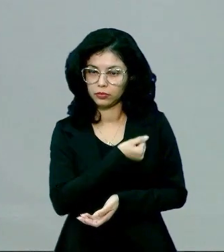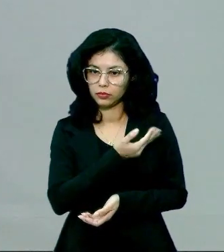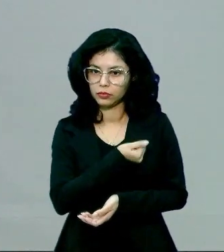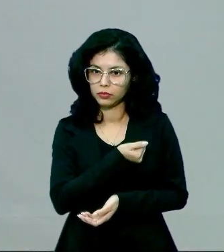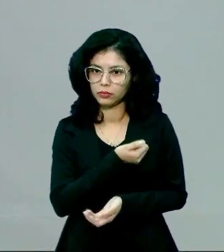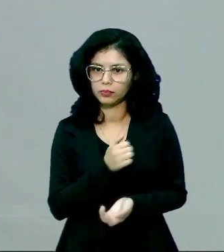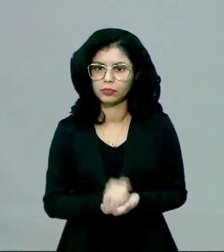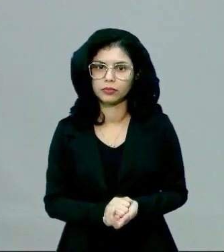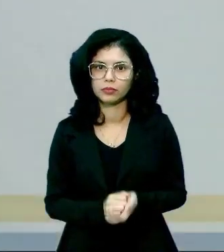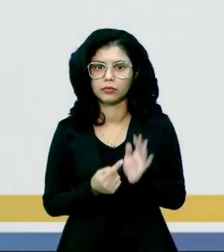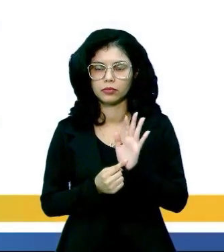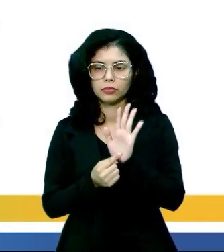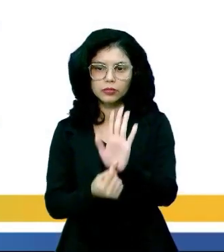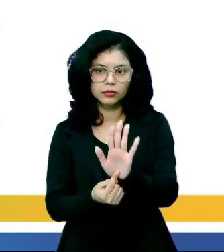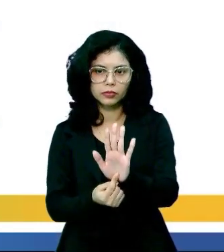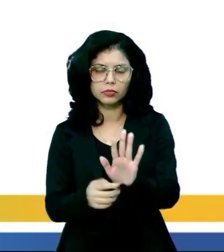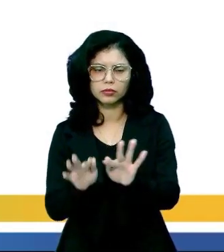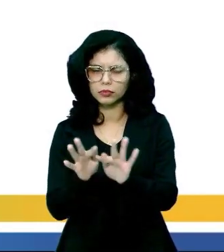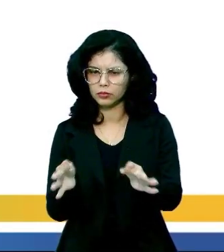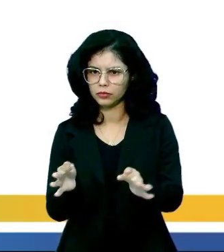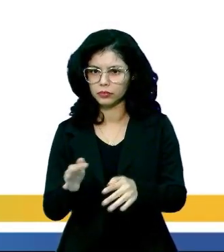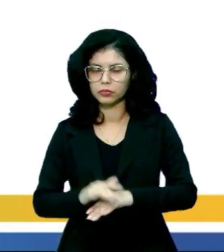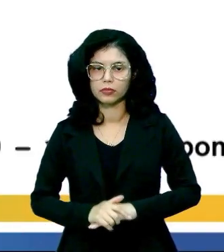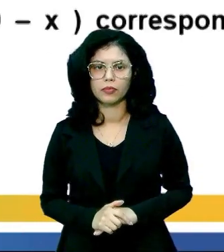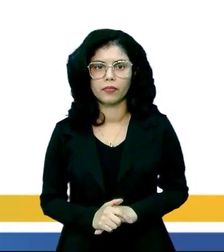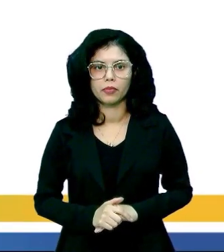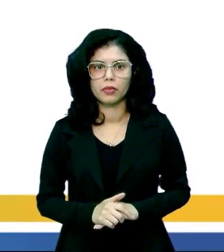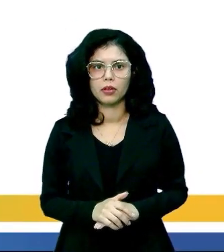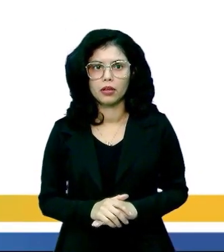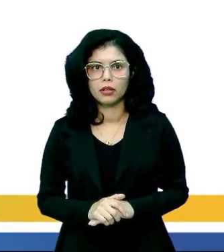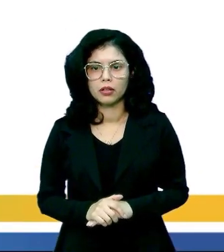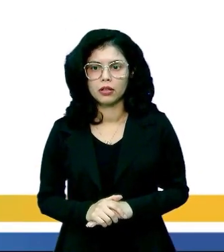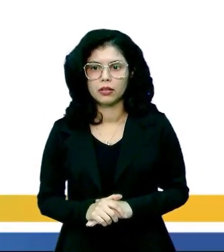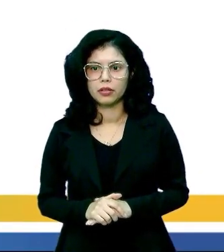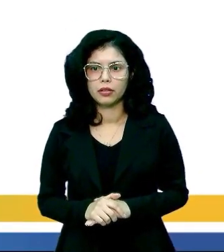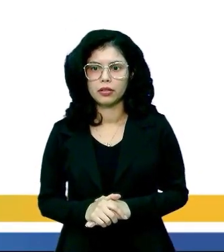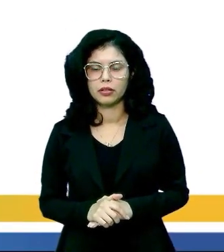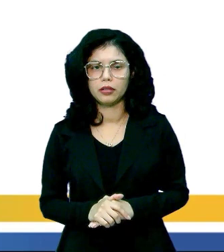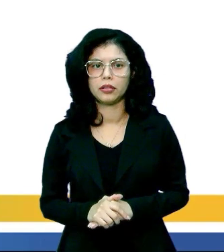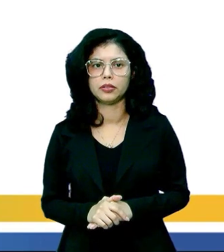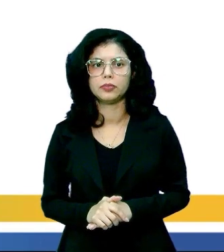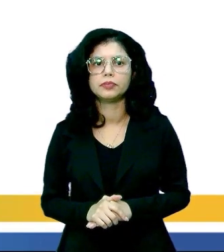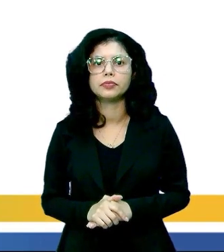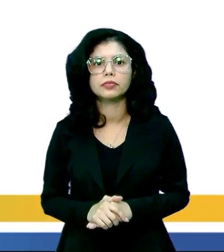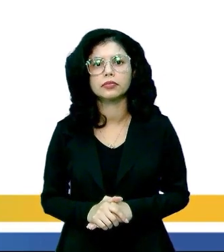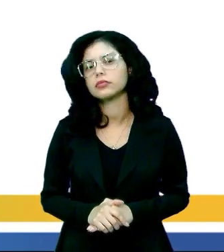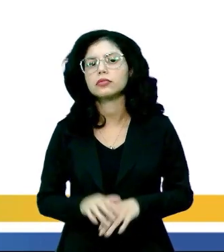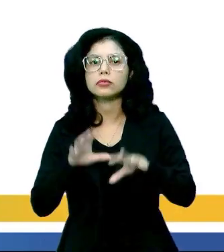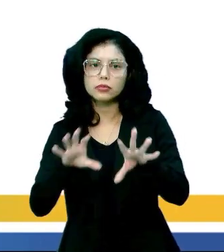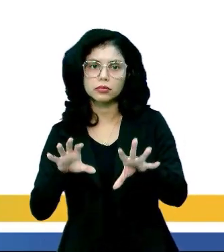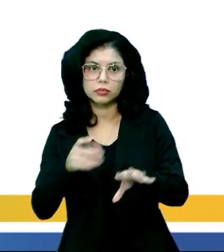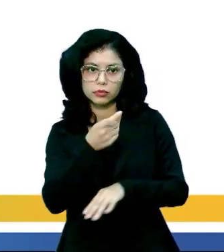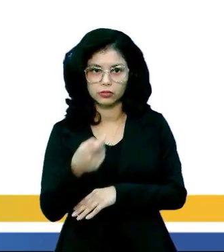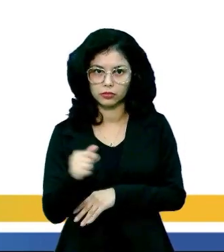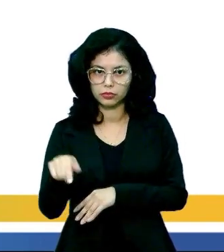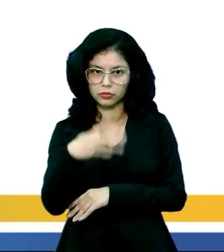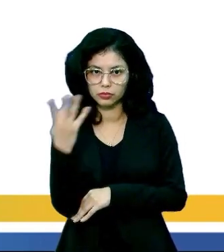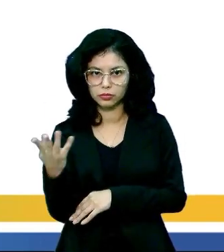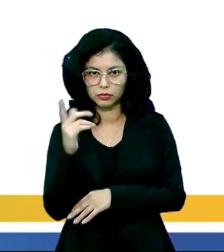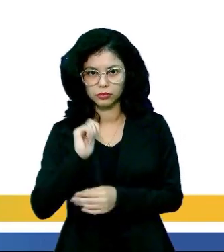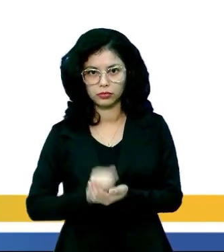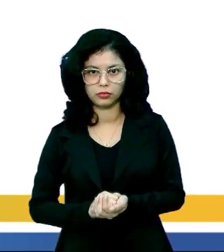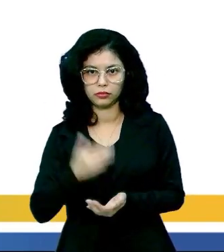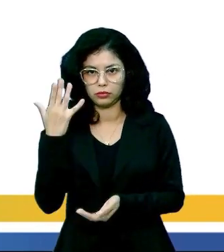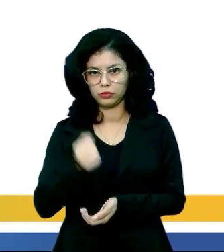números. E vou mostrar para vocês como é bem simples. Vamos lá. Olha aí. Sendo X a quantidade